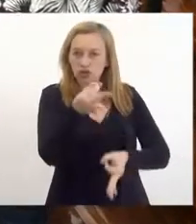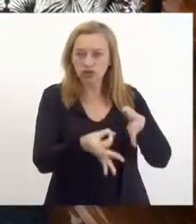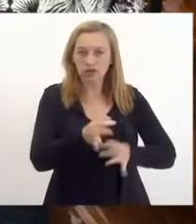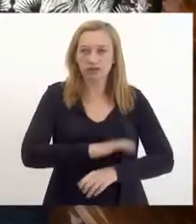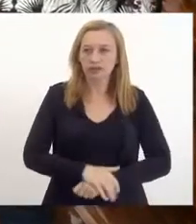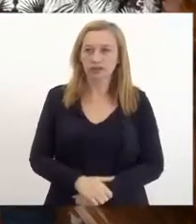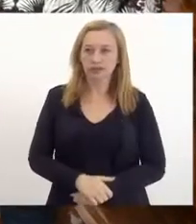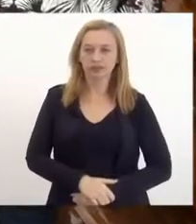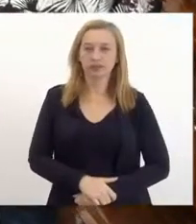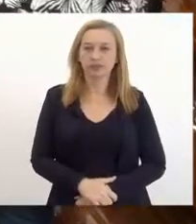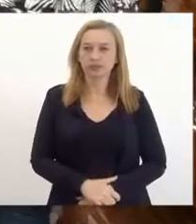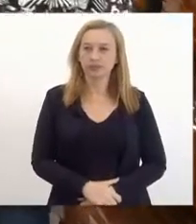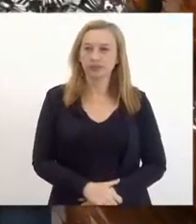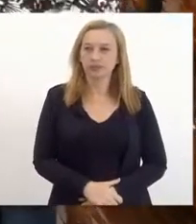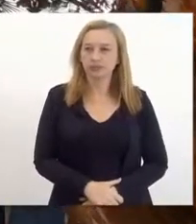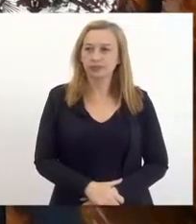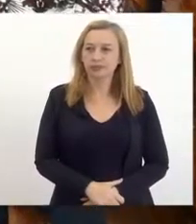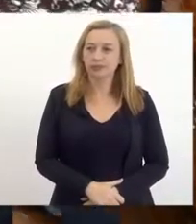Justiça.